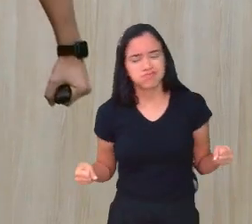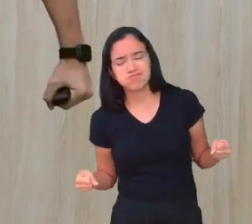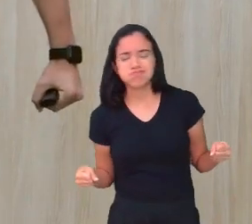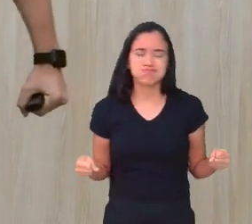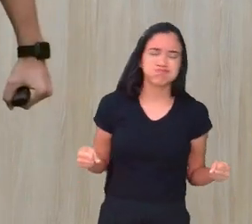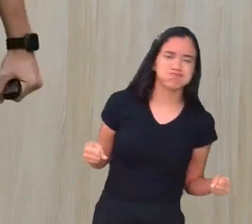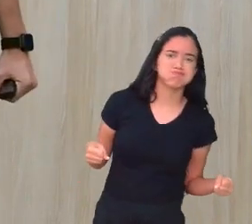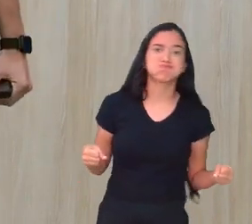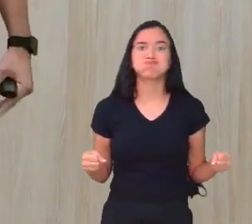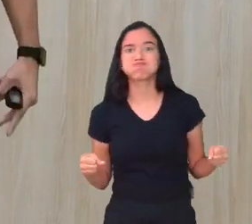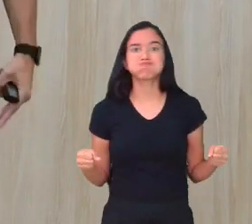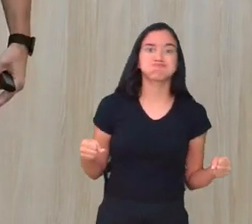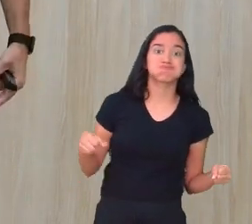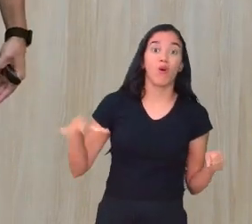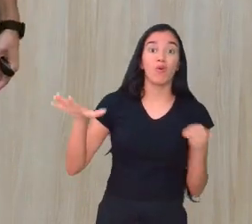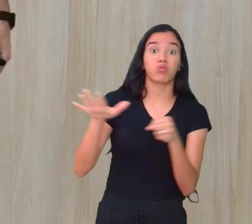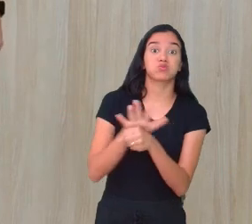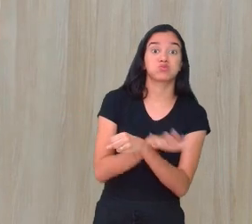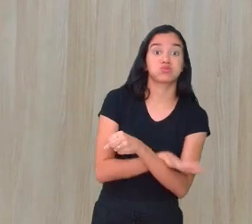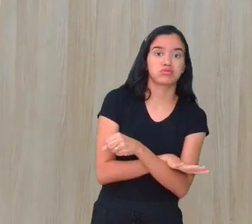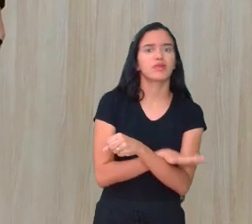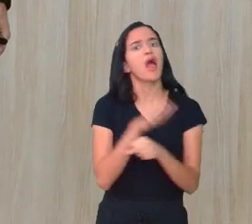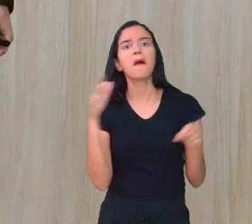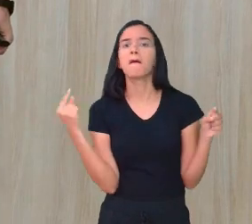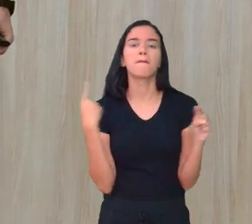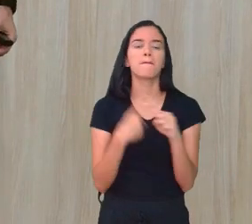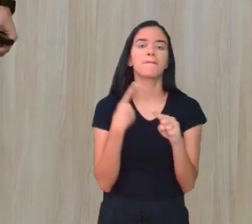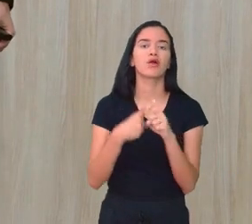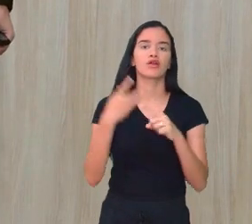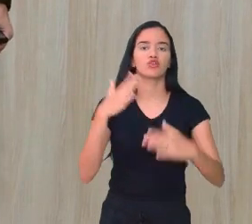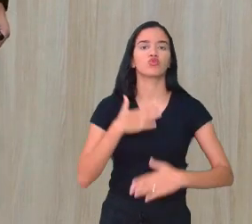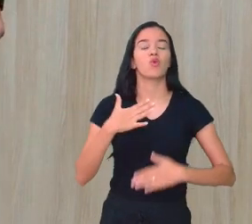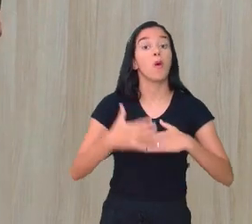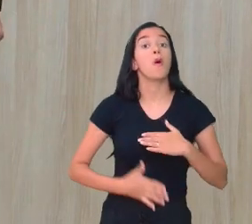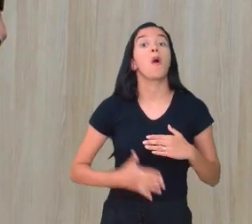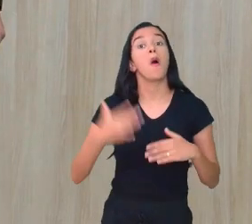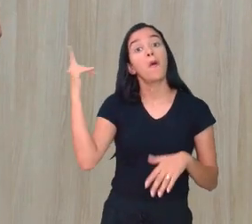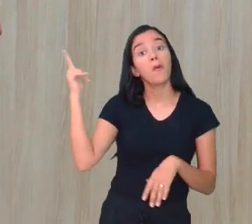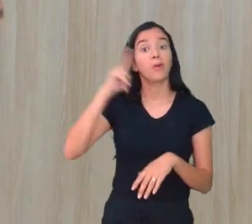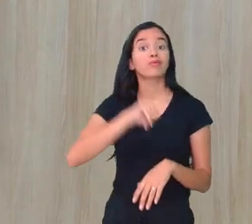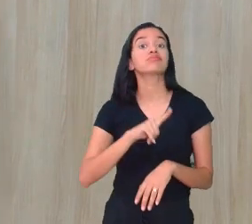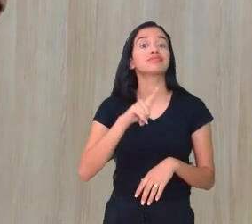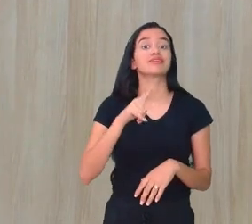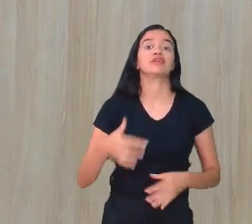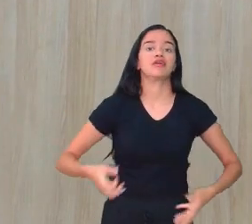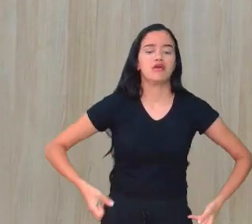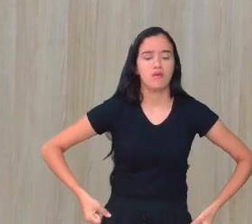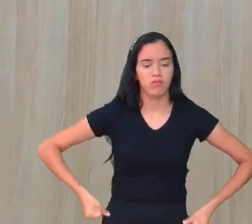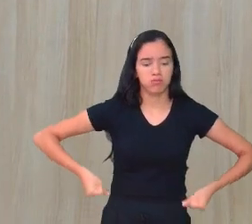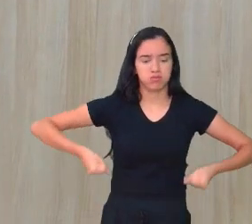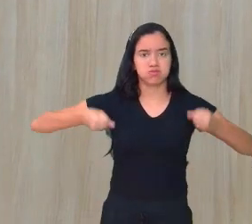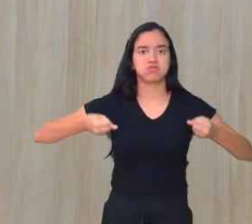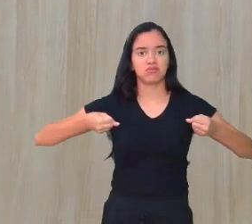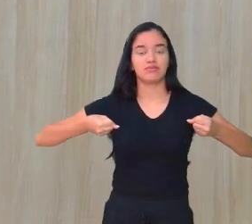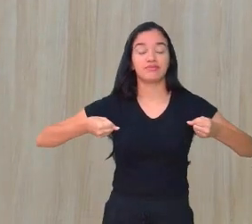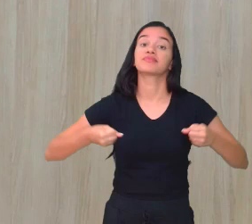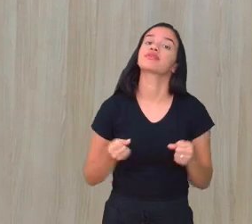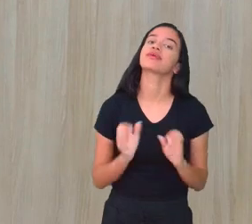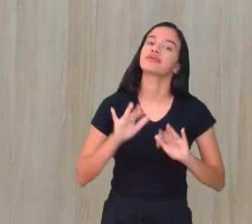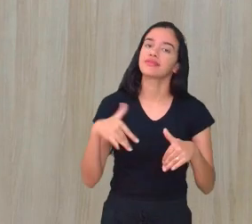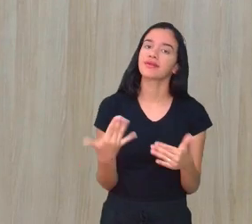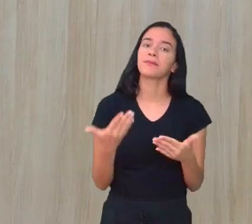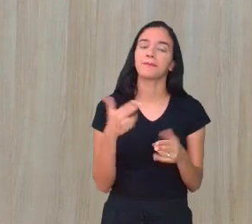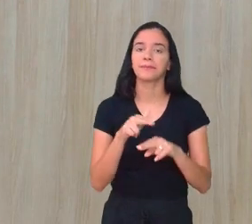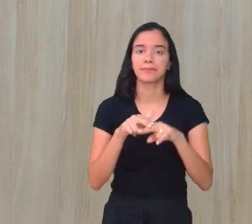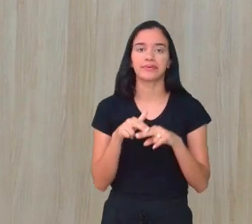mãos cheias de sacola pesada. Porque o seu corpo já consegue, né, segurar determinada carga. Então, por